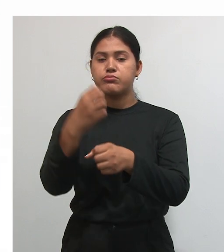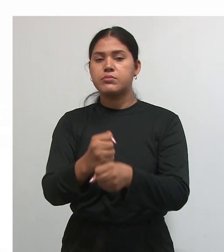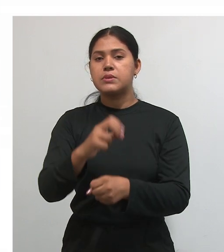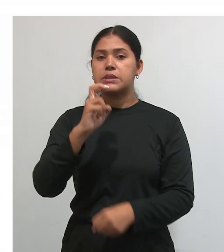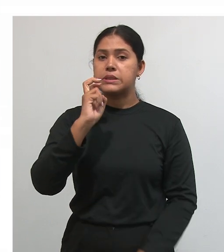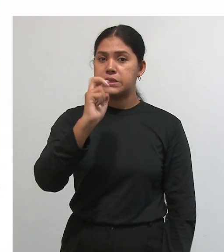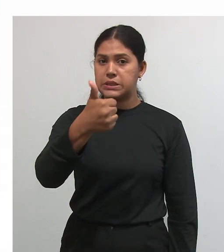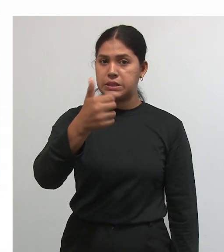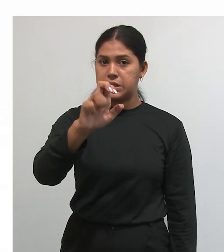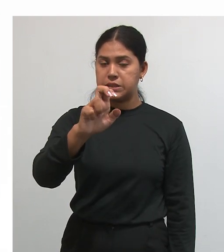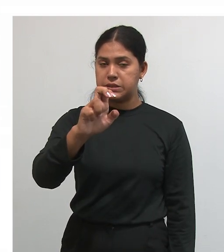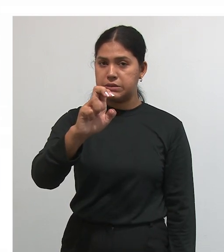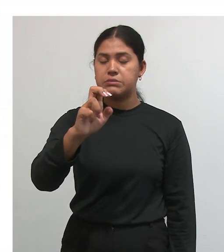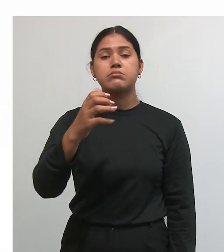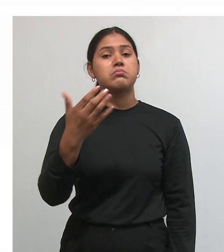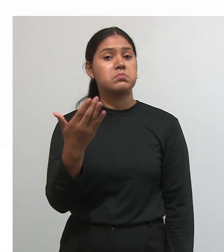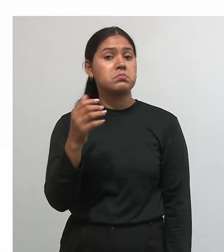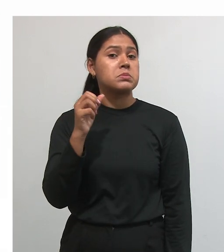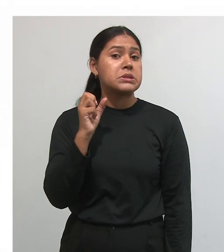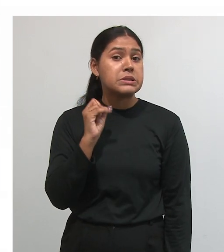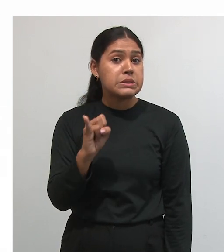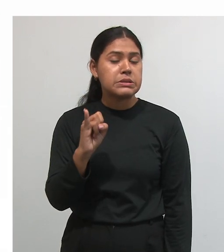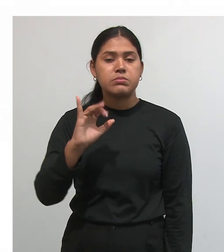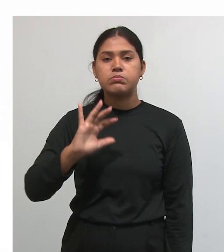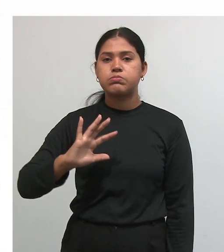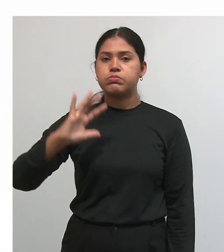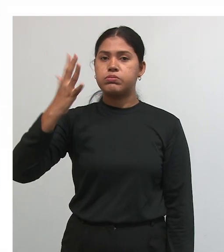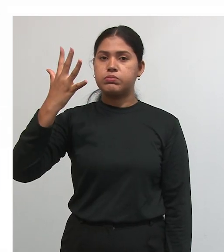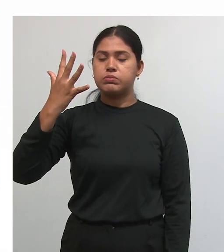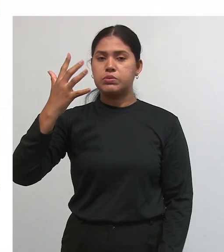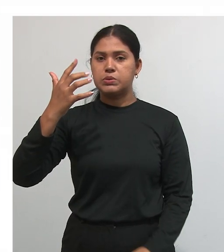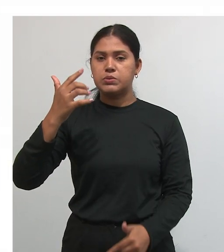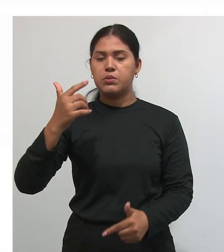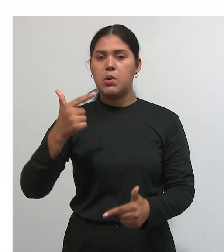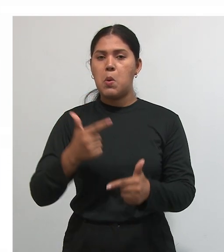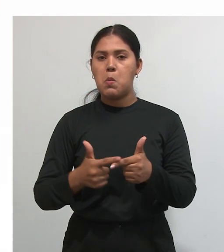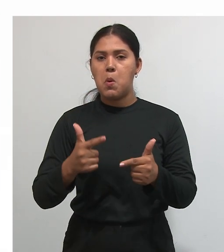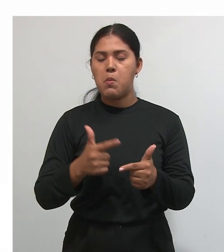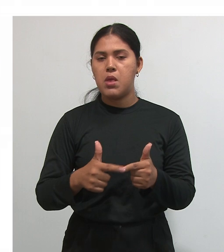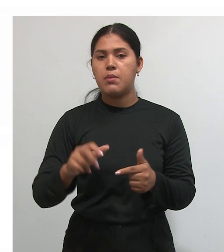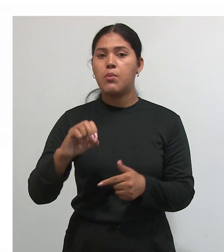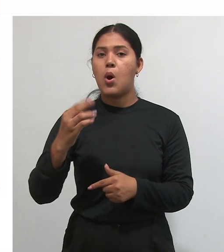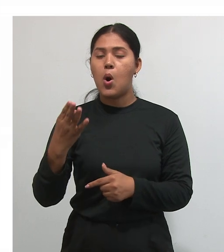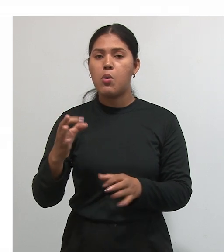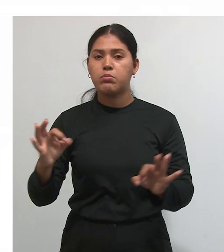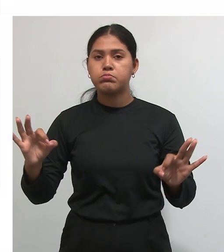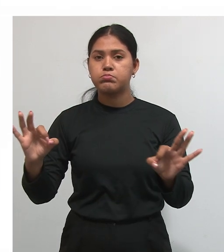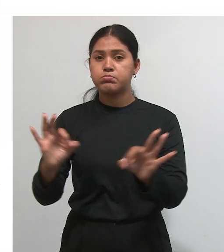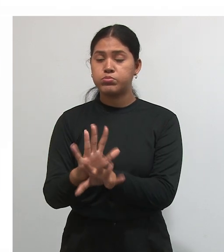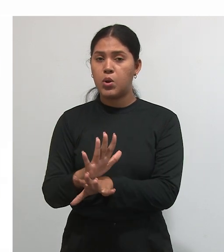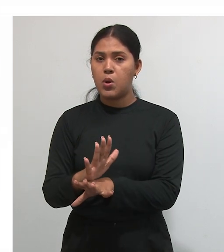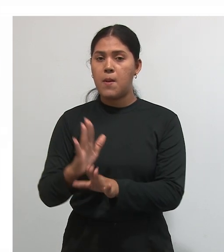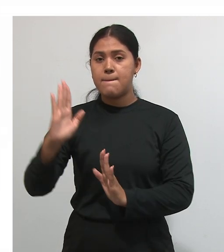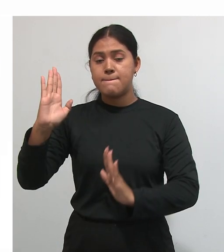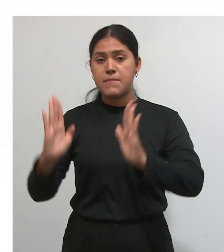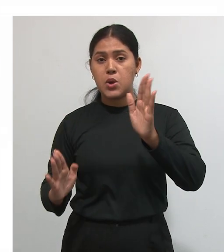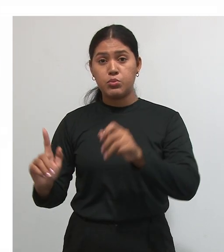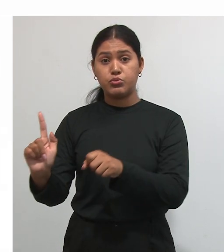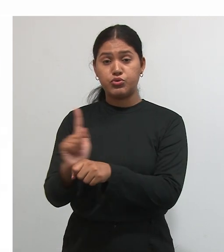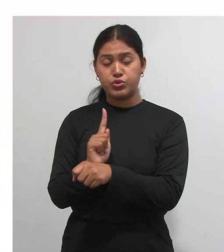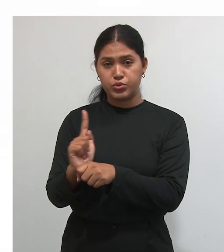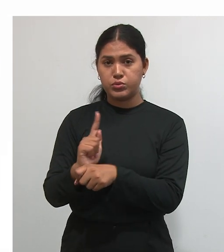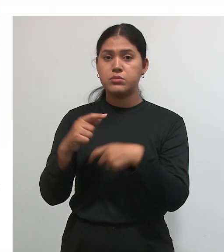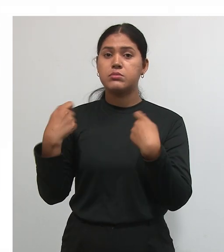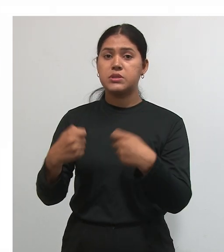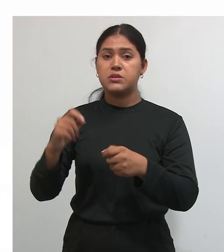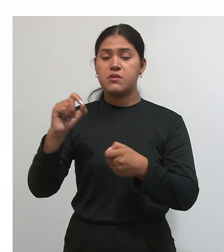seria 15. Por ocasião do encerramento do exercício, deve-se proceder ao